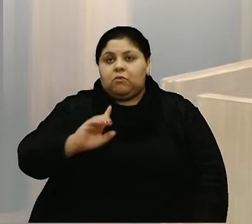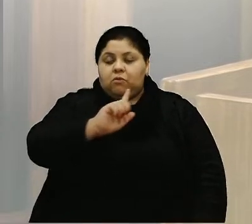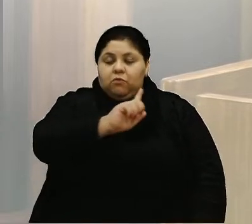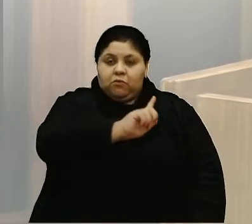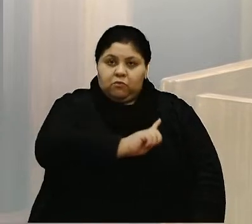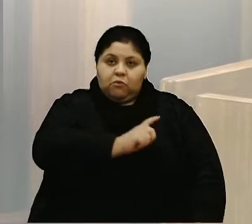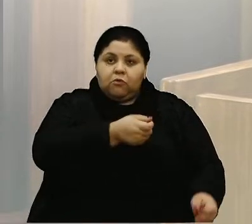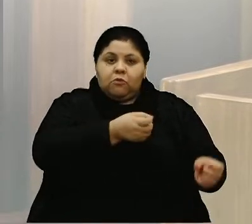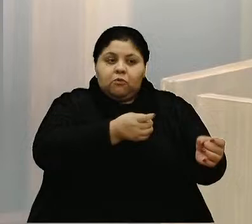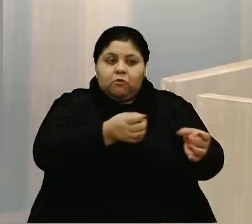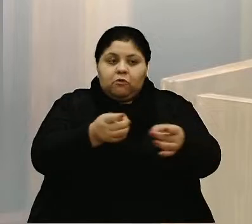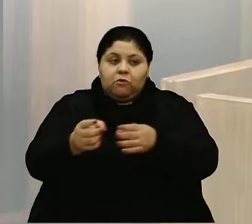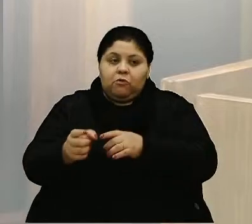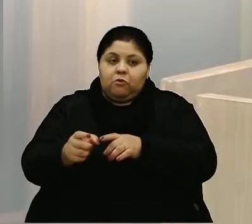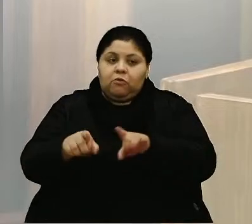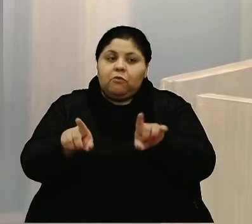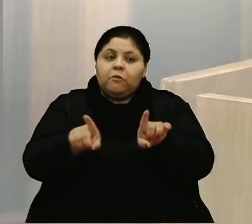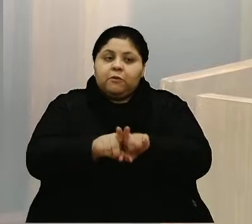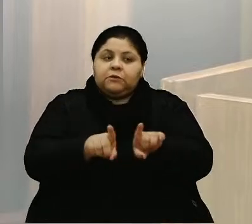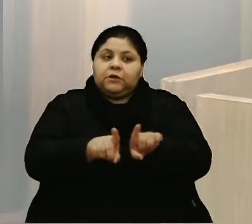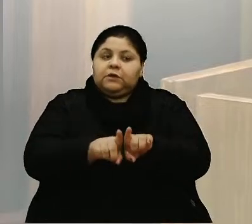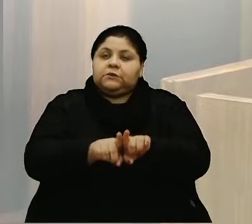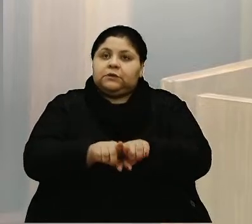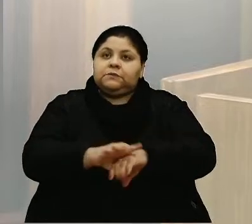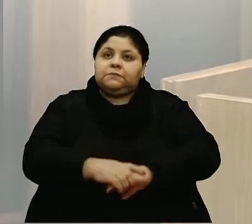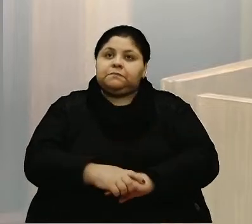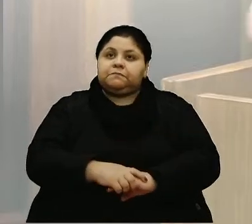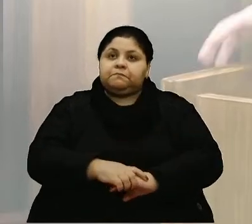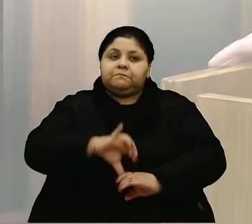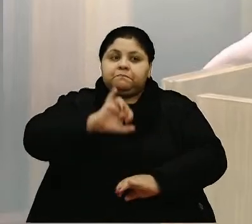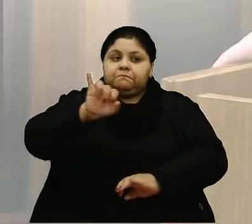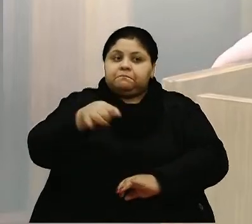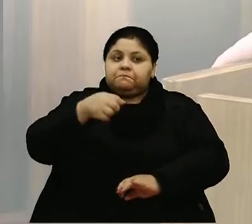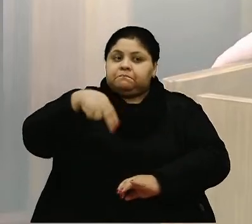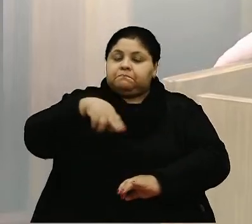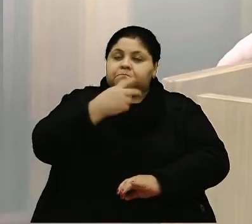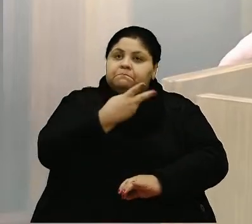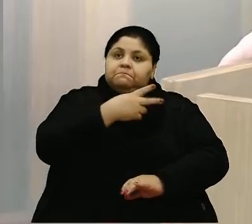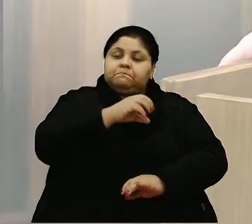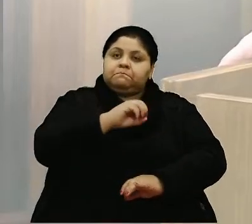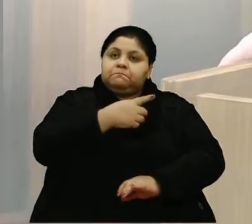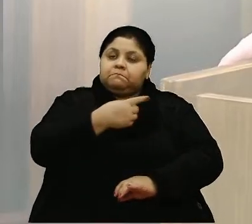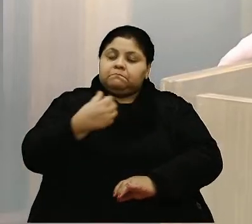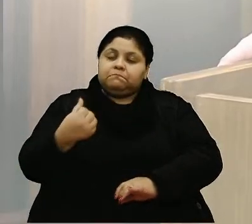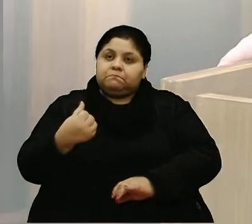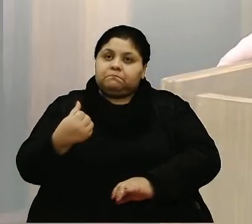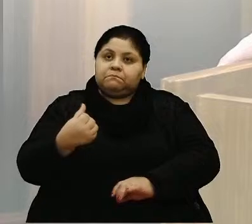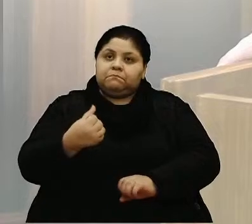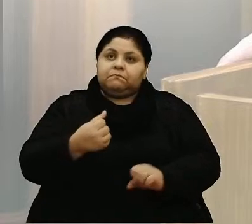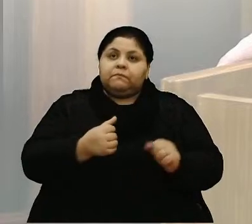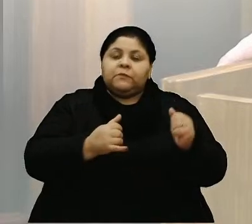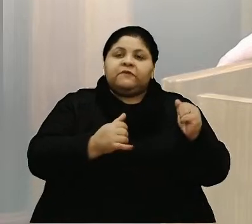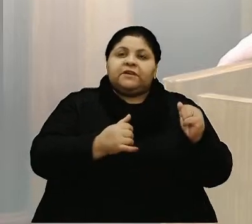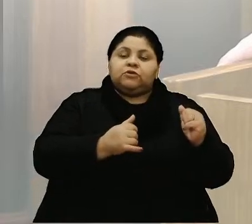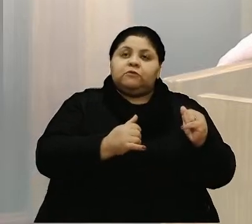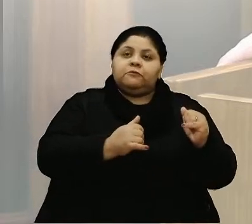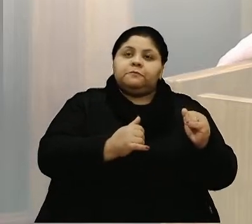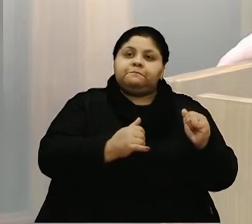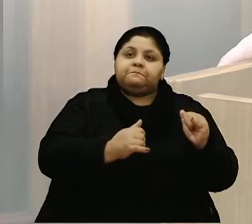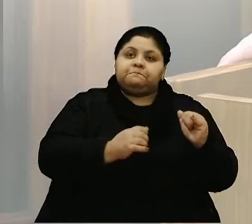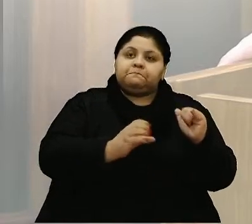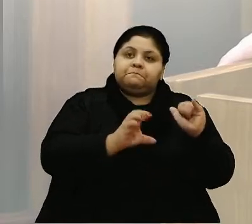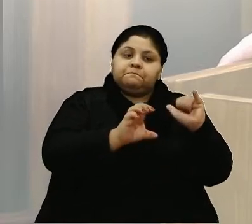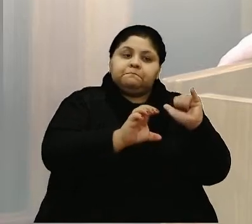seminovos da marca Toyota. Em janeiro de 2016, a Terra Sol Bento foi transformada em